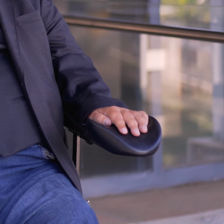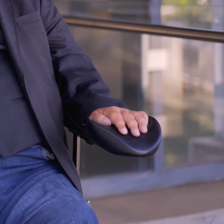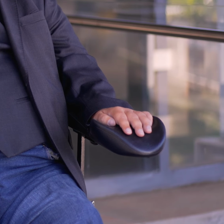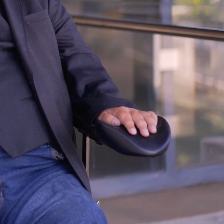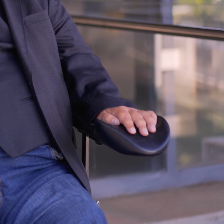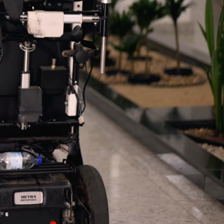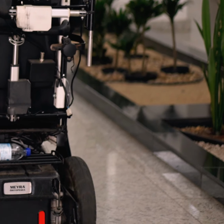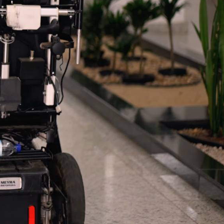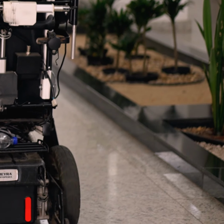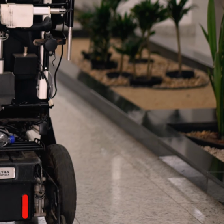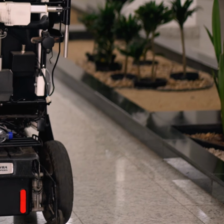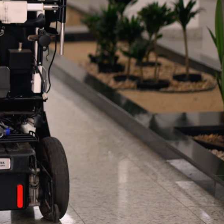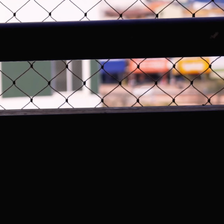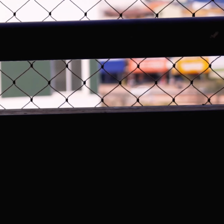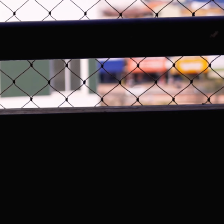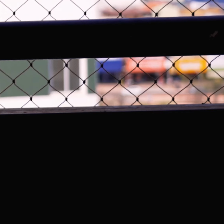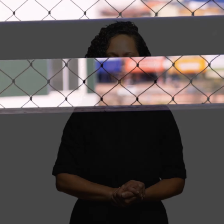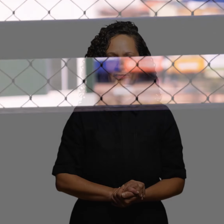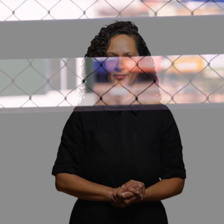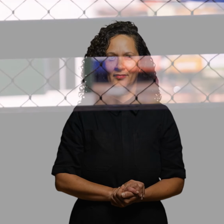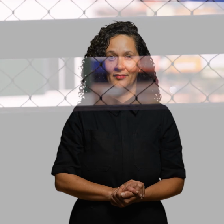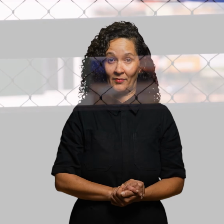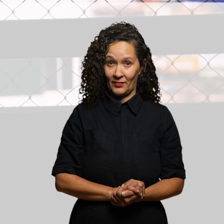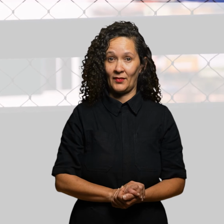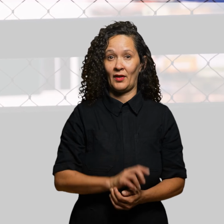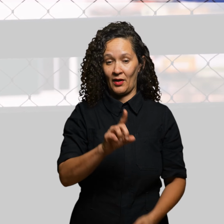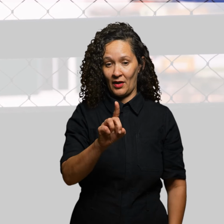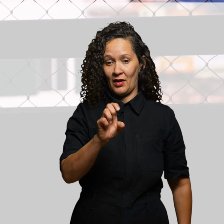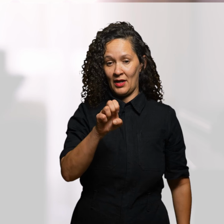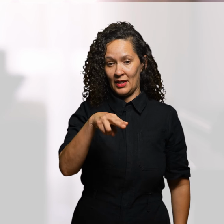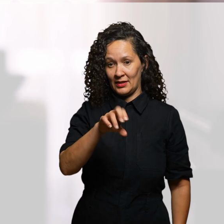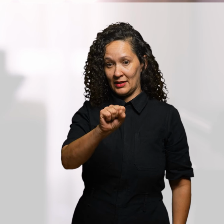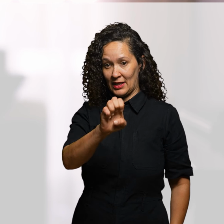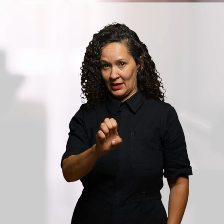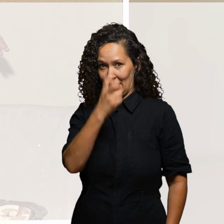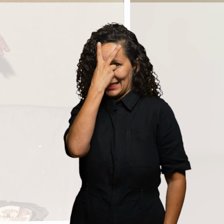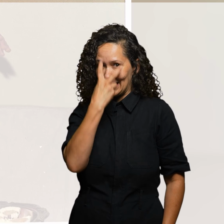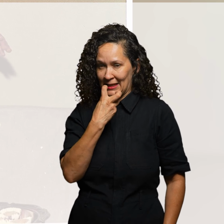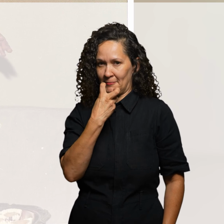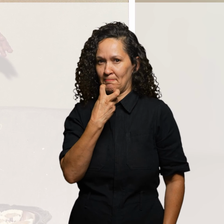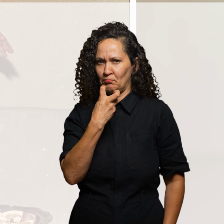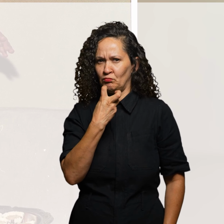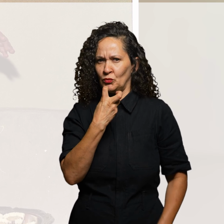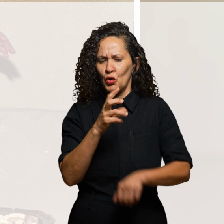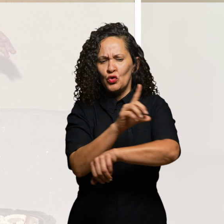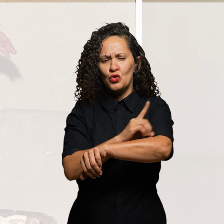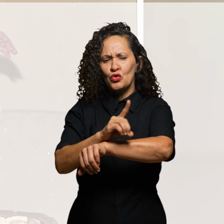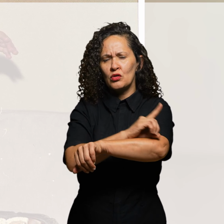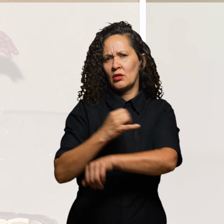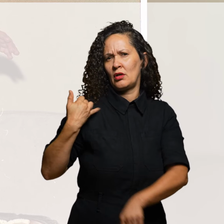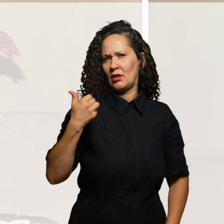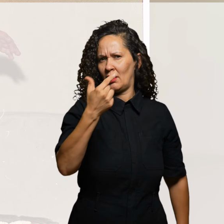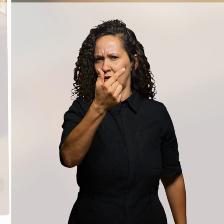Guilherme e Cláudio se cumprimentam. É Denise Braga e sou cega total. Fiquei diabética aos 7 anos de